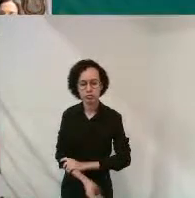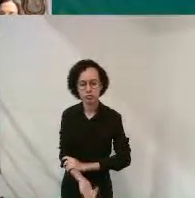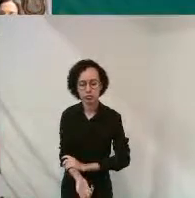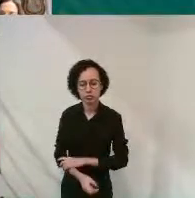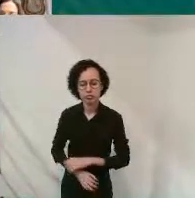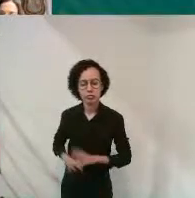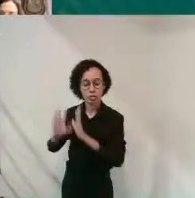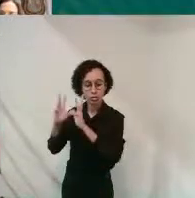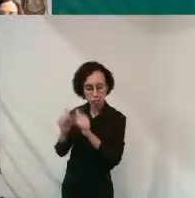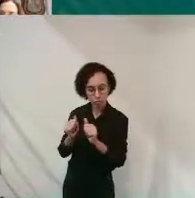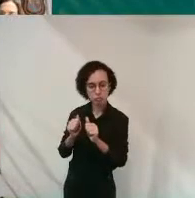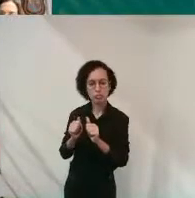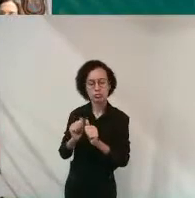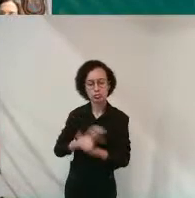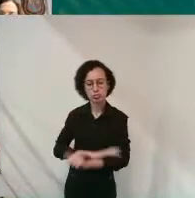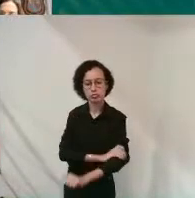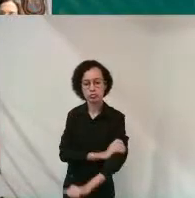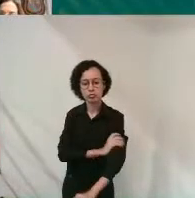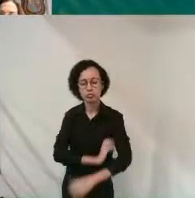todos eles são